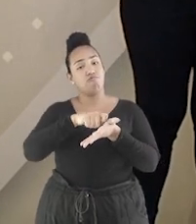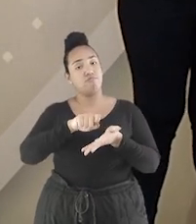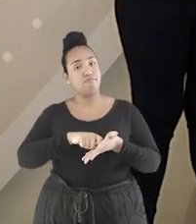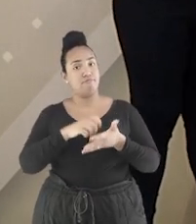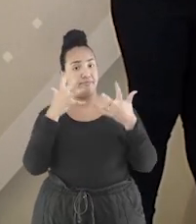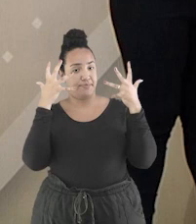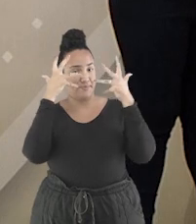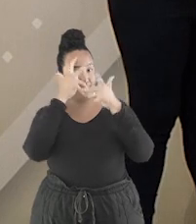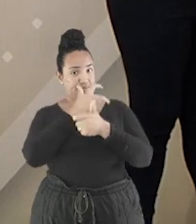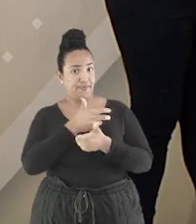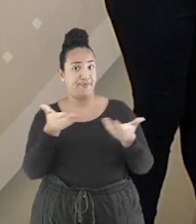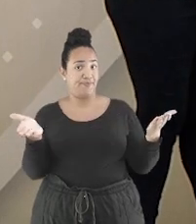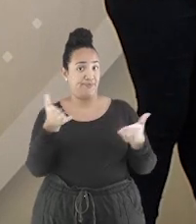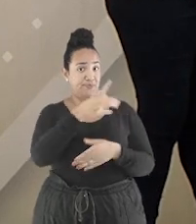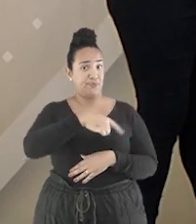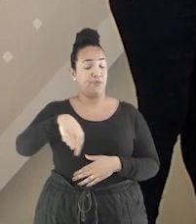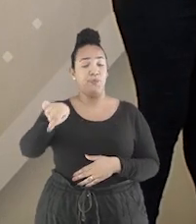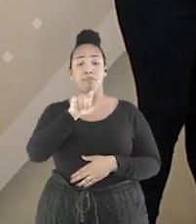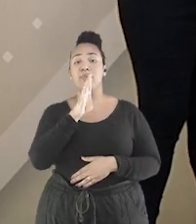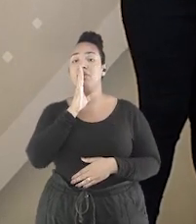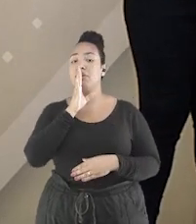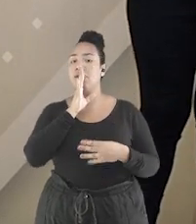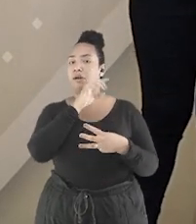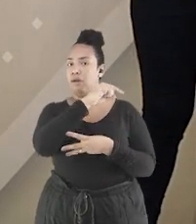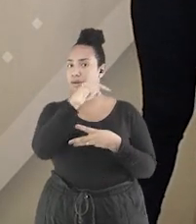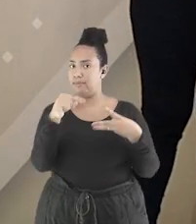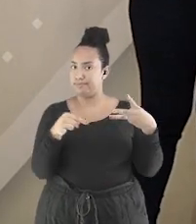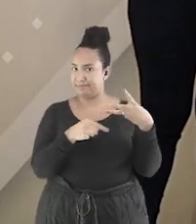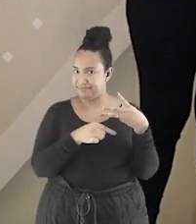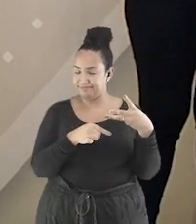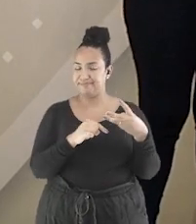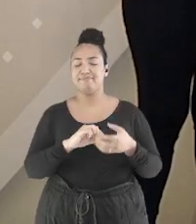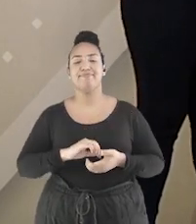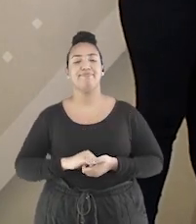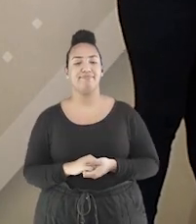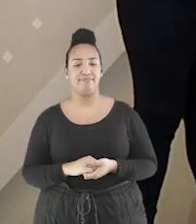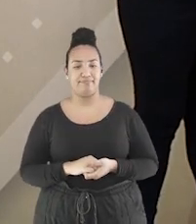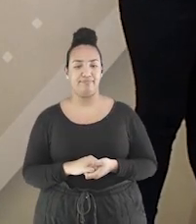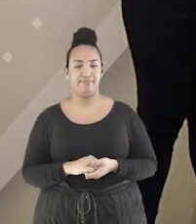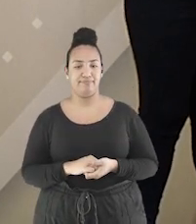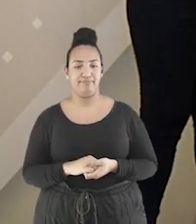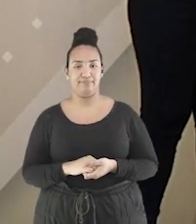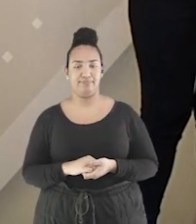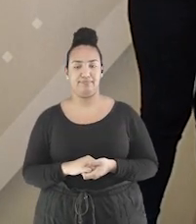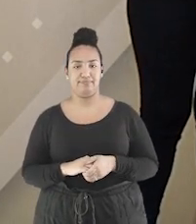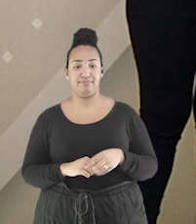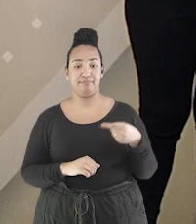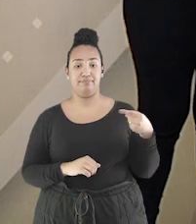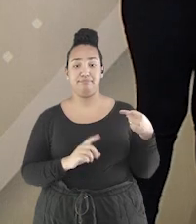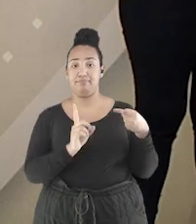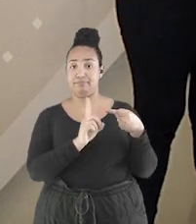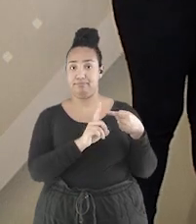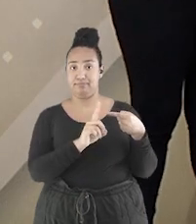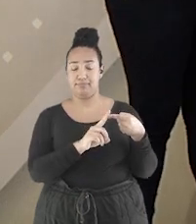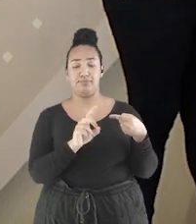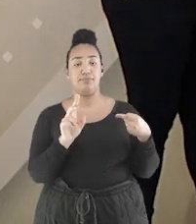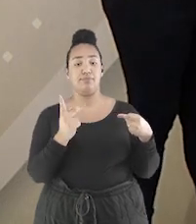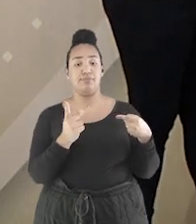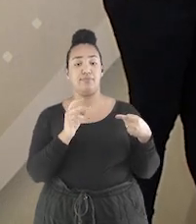conhecer três tipos a partir das expressões idiomáticas que apresentamos antes? Armado até os dentes é um exemplo